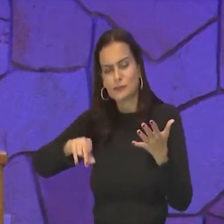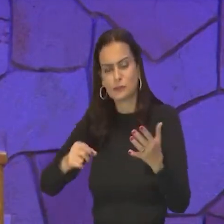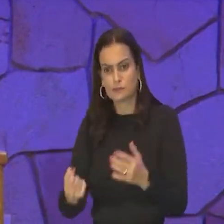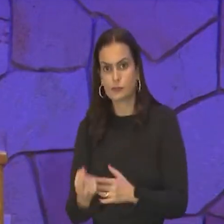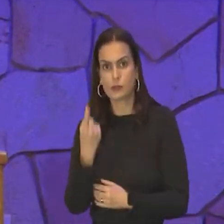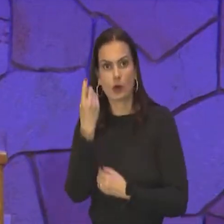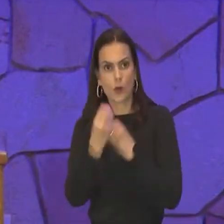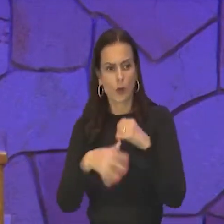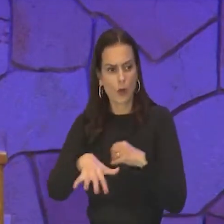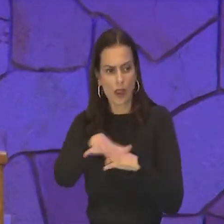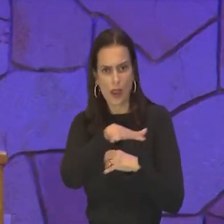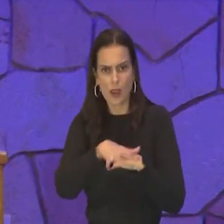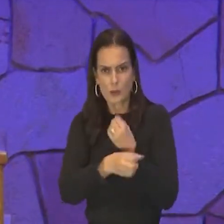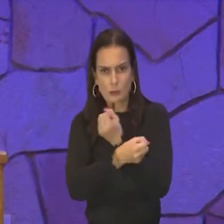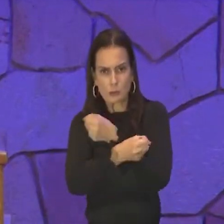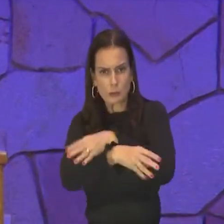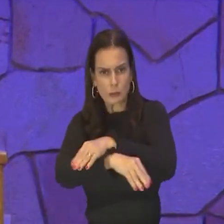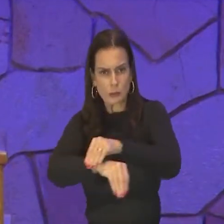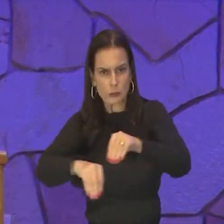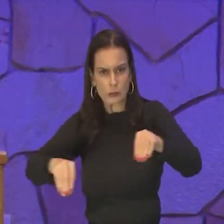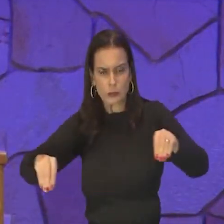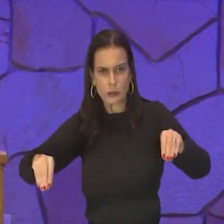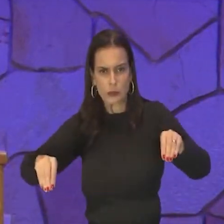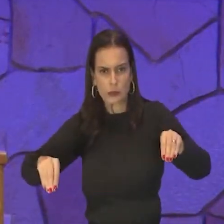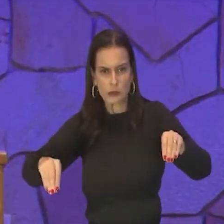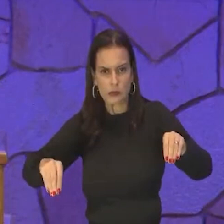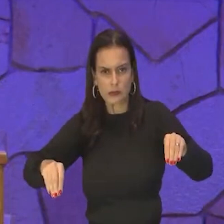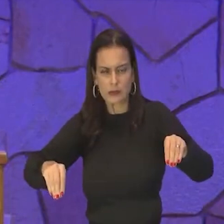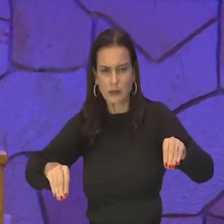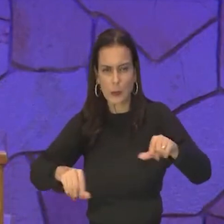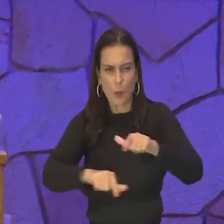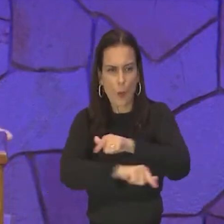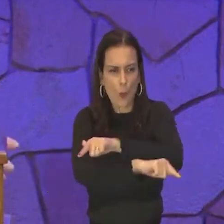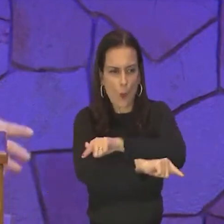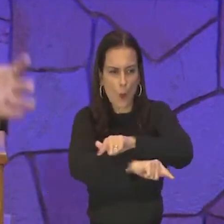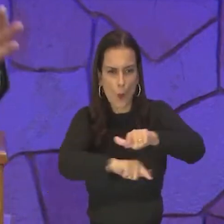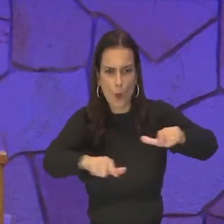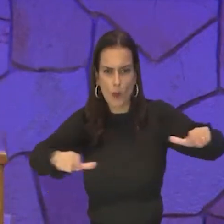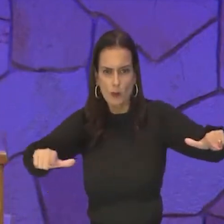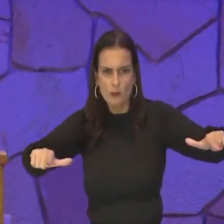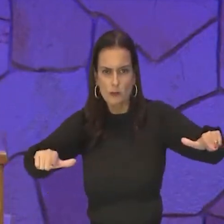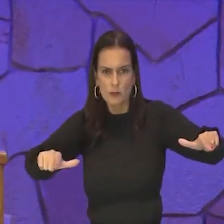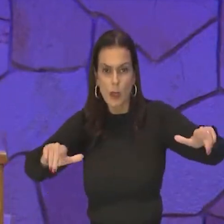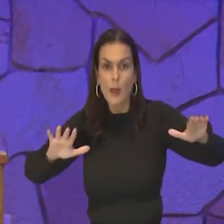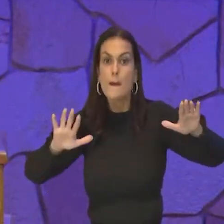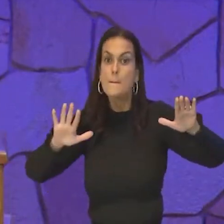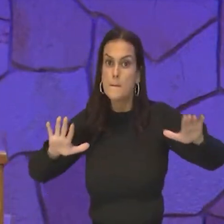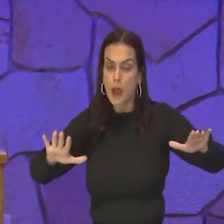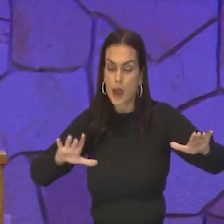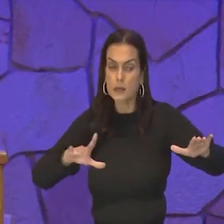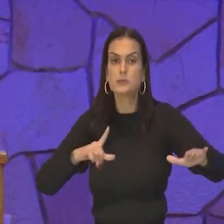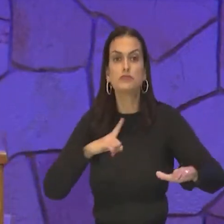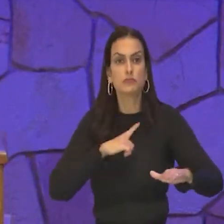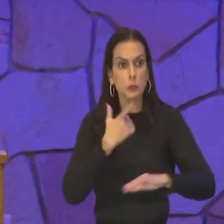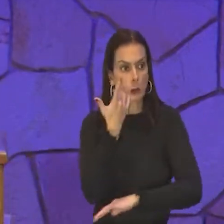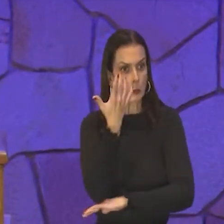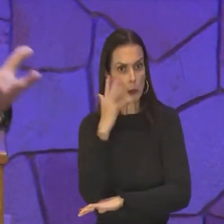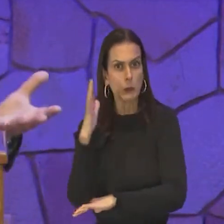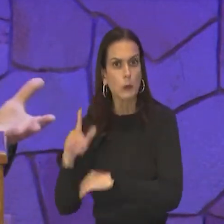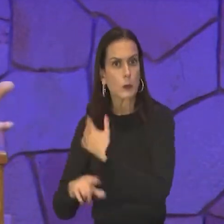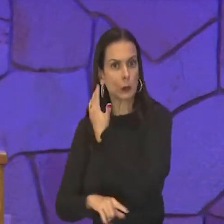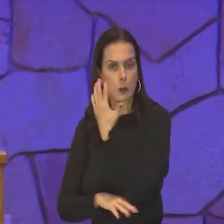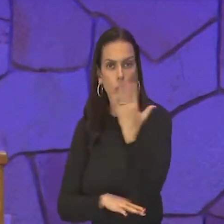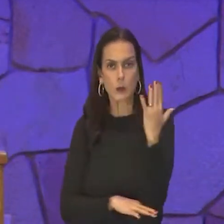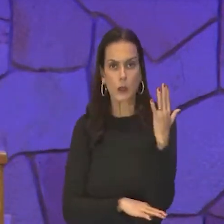Impressionante aquela região, com muita secura, mas ao mesmo tempo com muita fertilidade, porque a Turquia é um